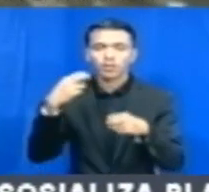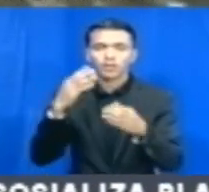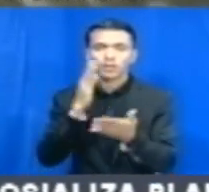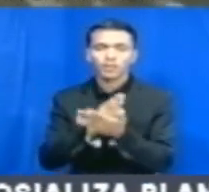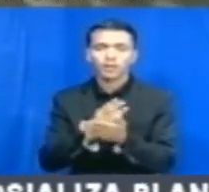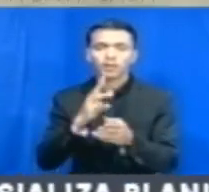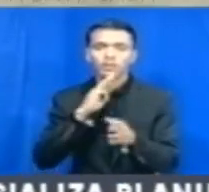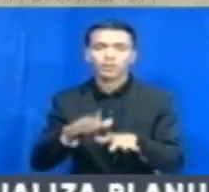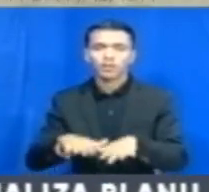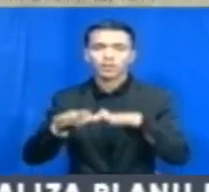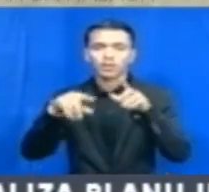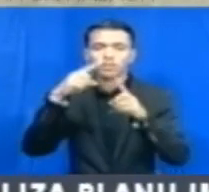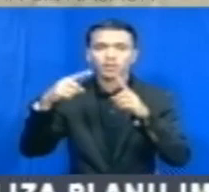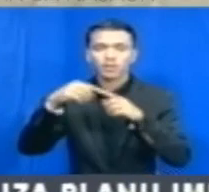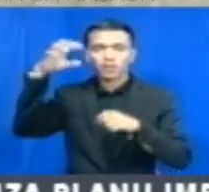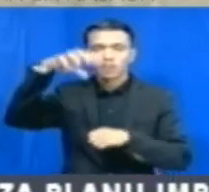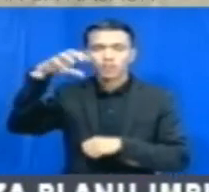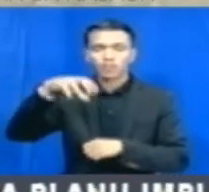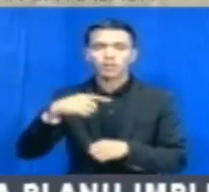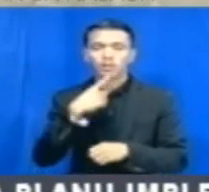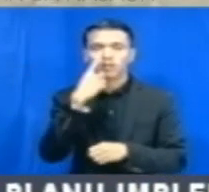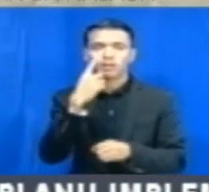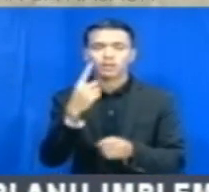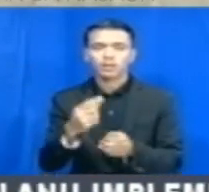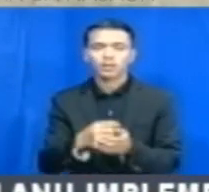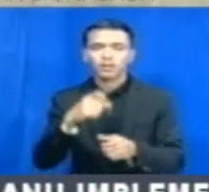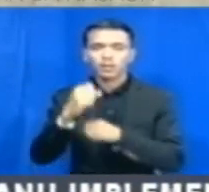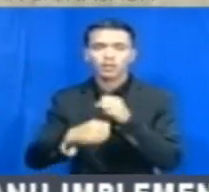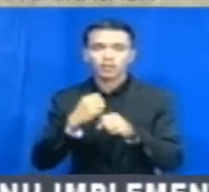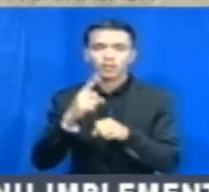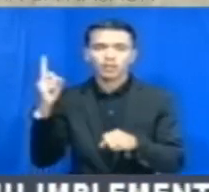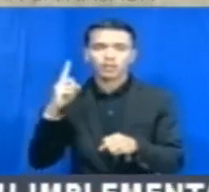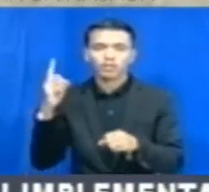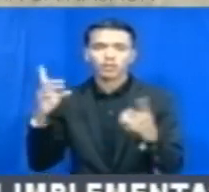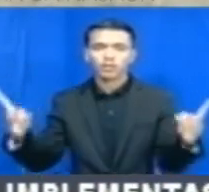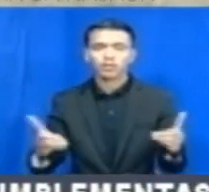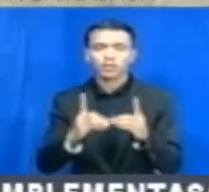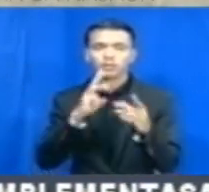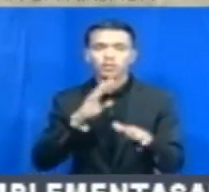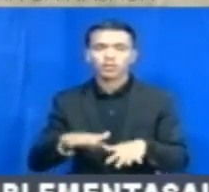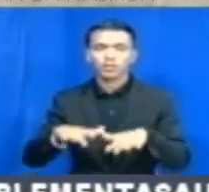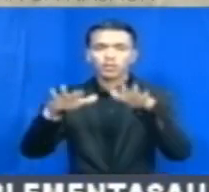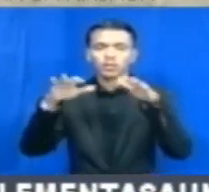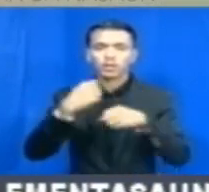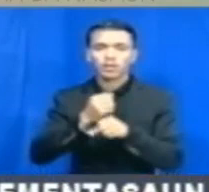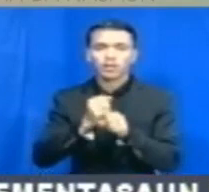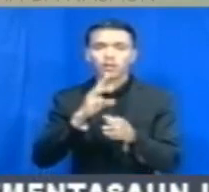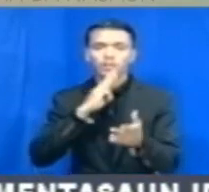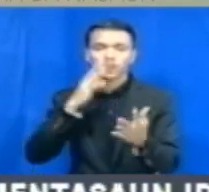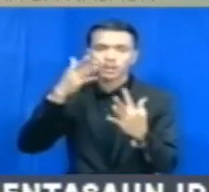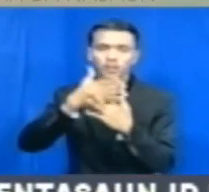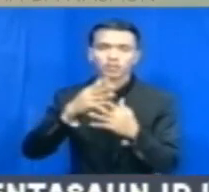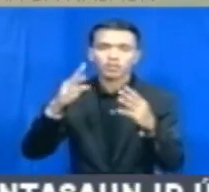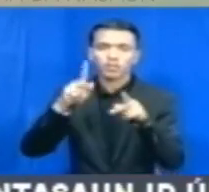inundação wain hiraudan. Armindo da Costa hateten, kada tinan sempre acontece inundação, halo beta ma comunidade ni